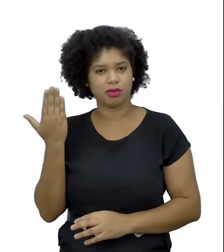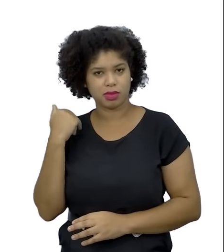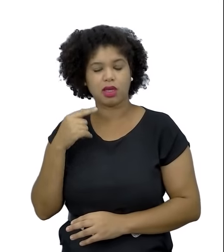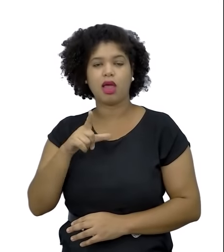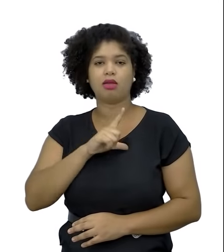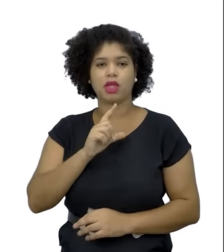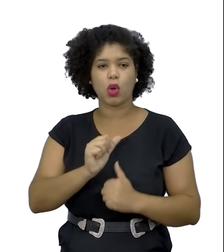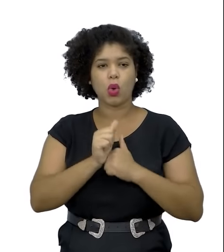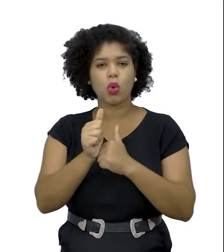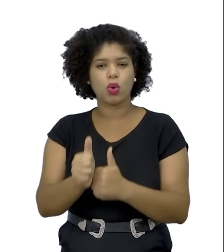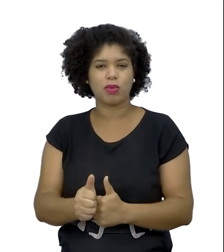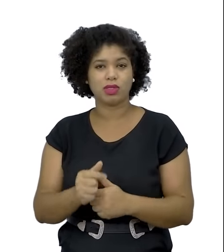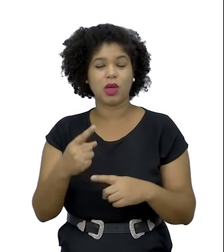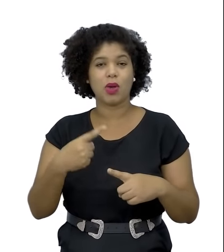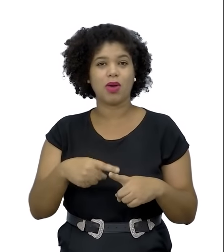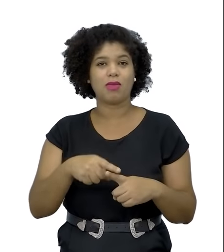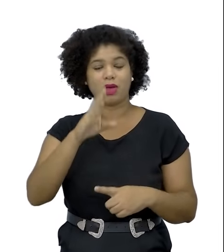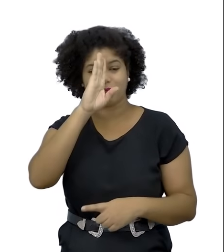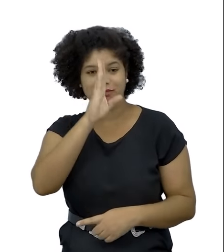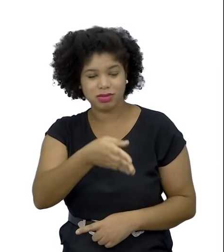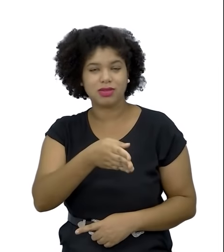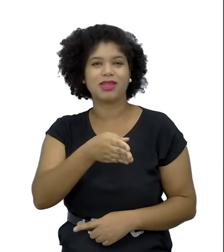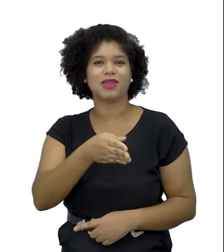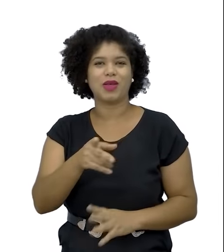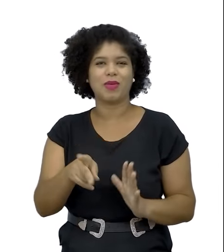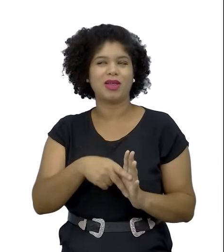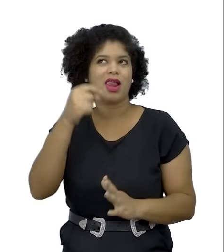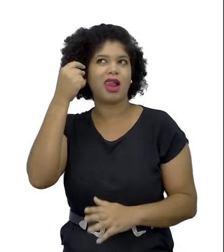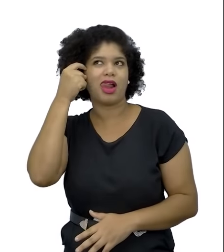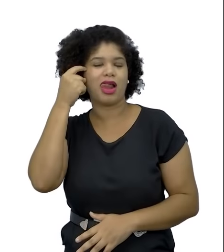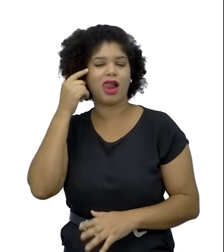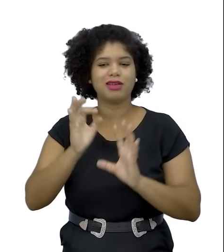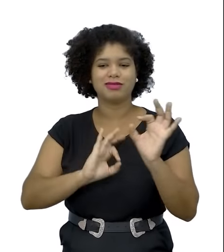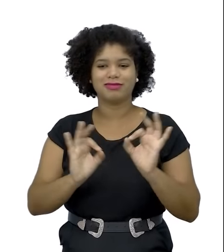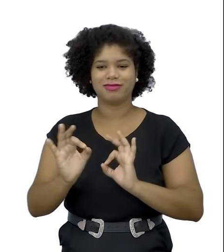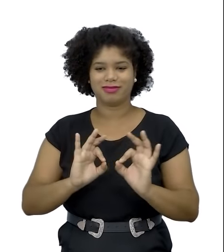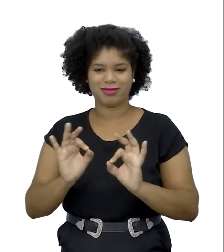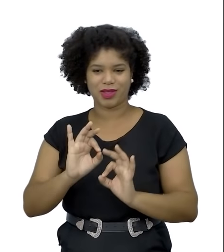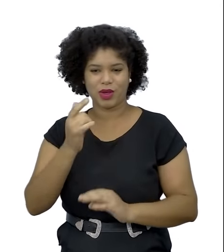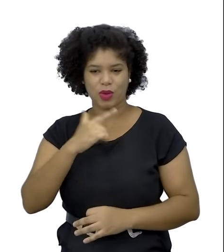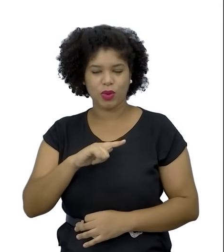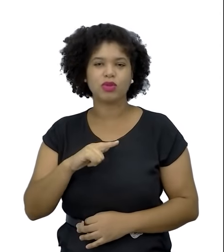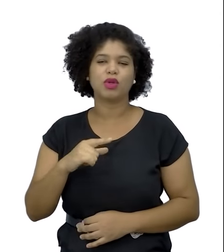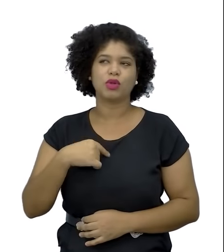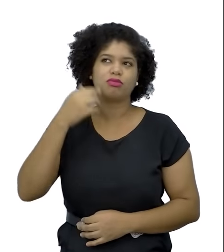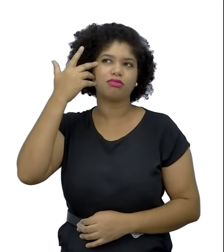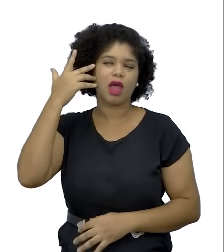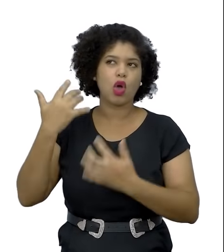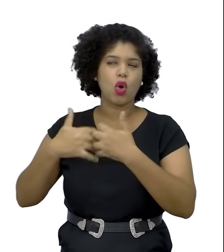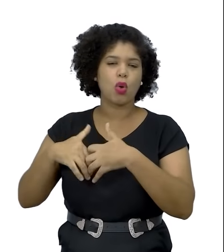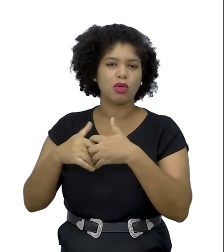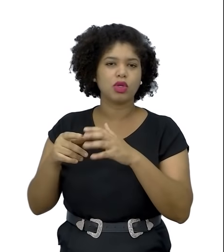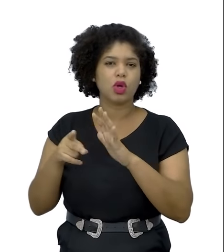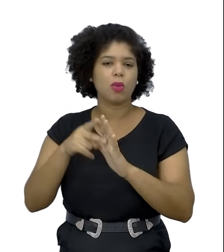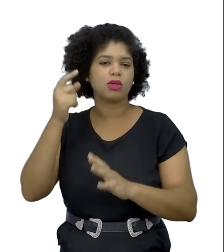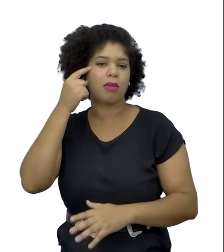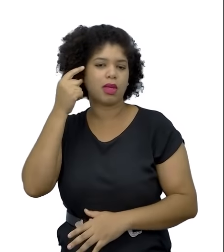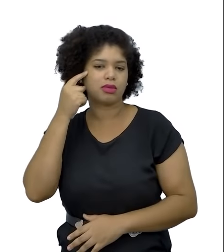ele volta, porque ele direciona o nosso pensamento quando a gente reflete sobre o